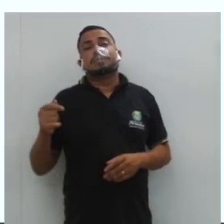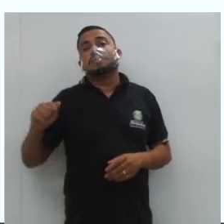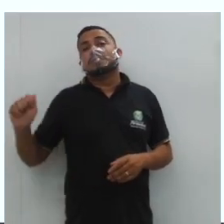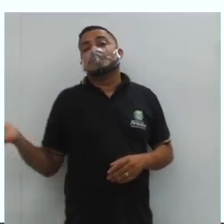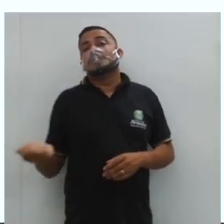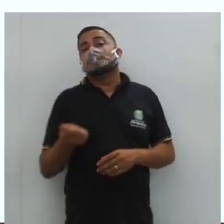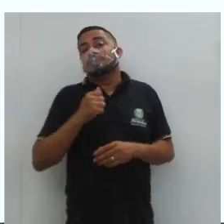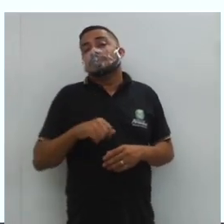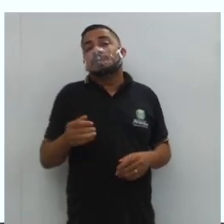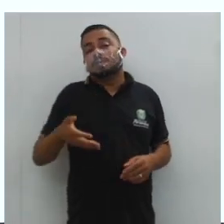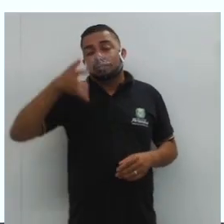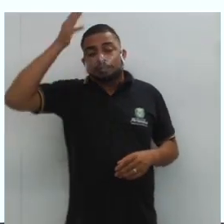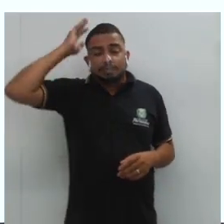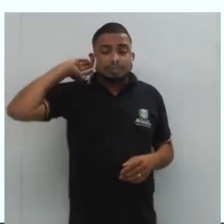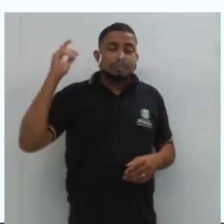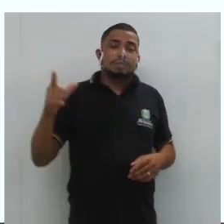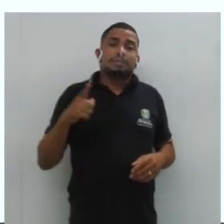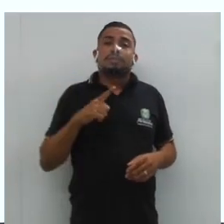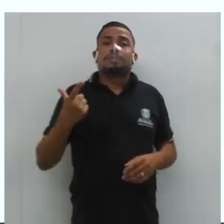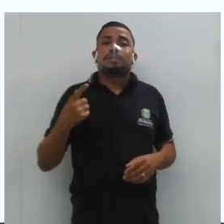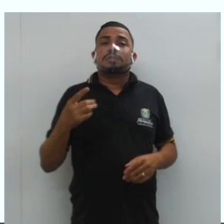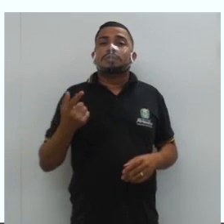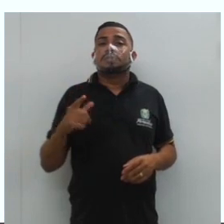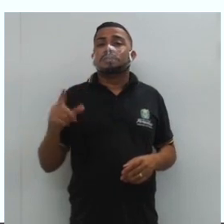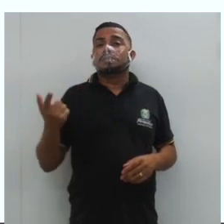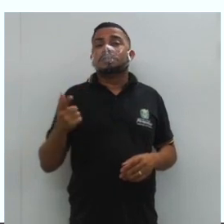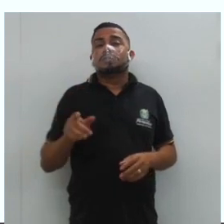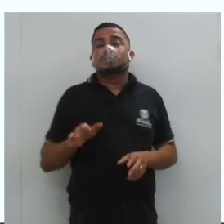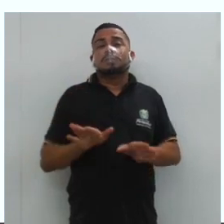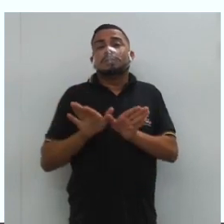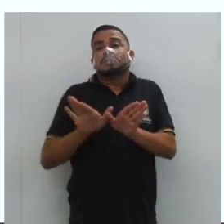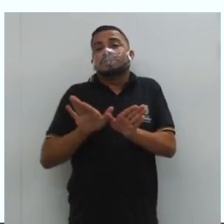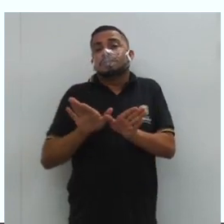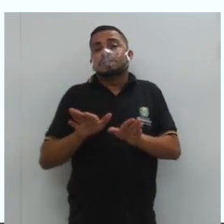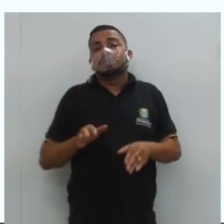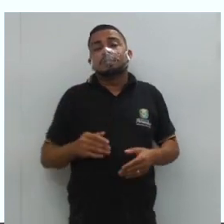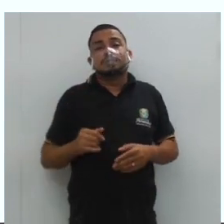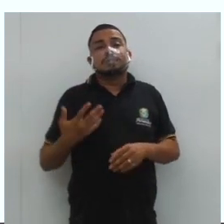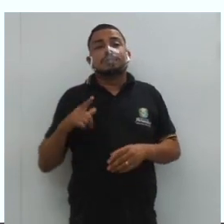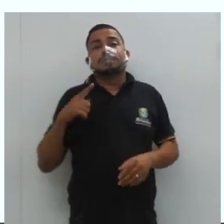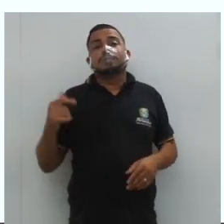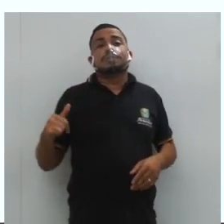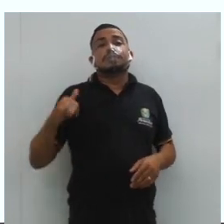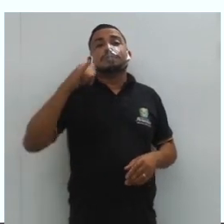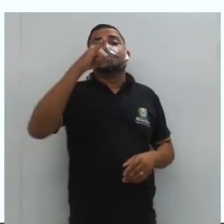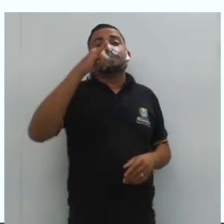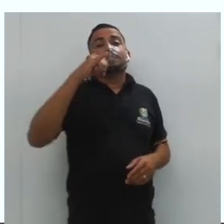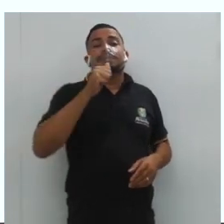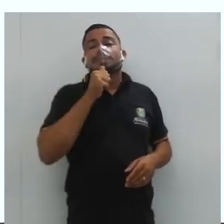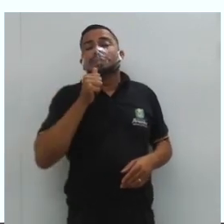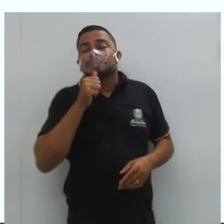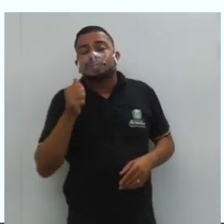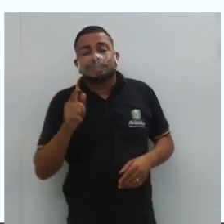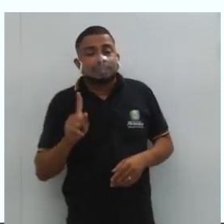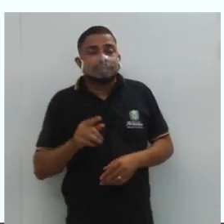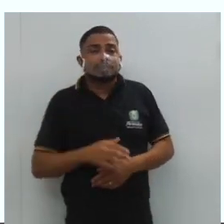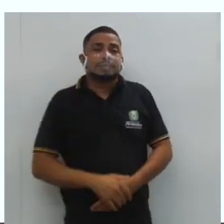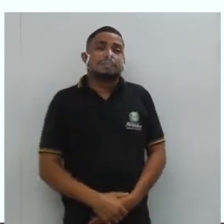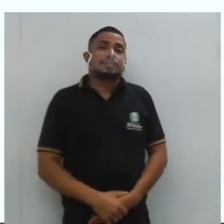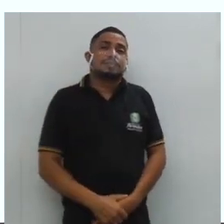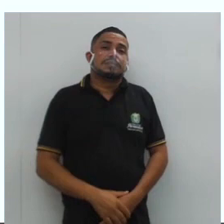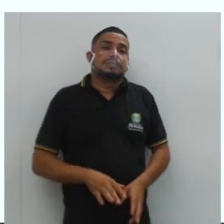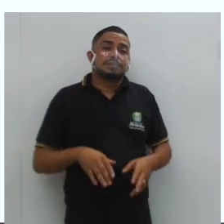E o Gladiador é Roma Antiga. Nessa época não se existia avião. O avião não tinha sido inventado ainda.